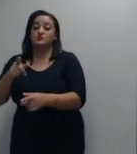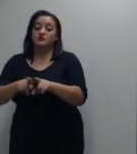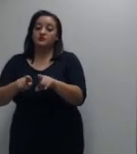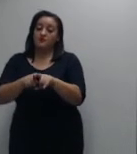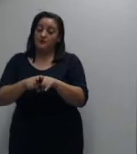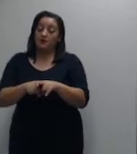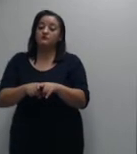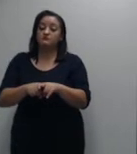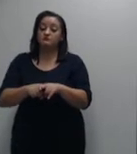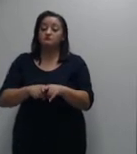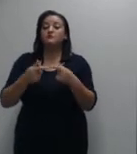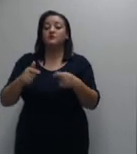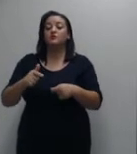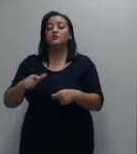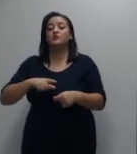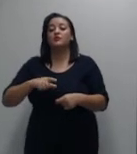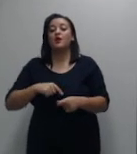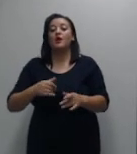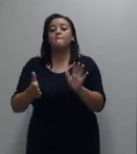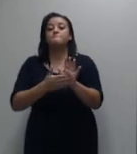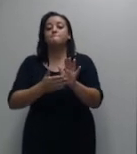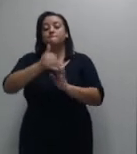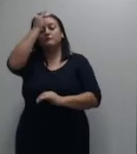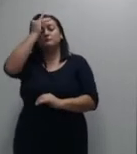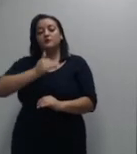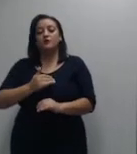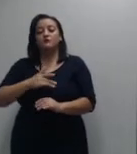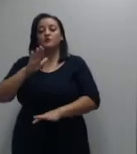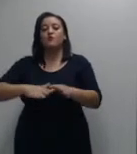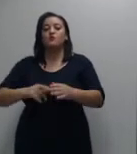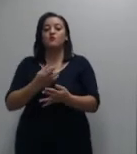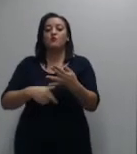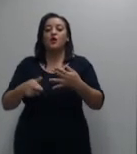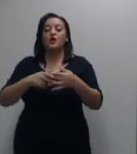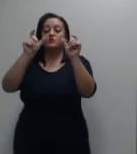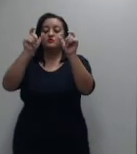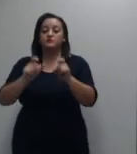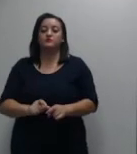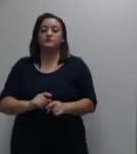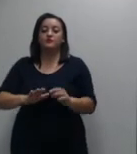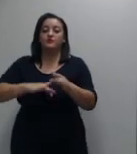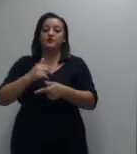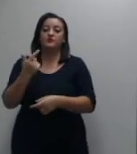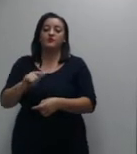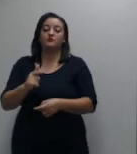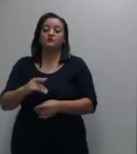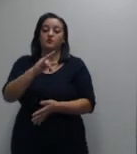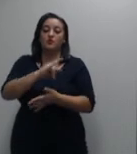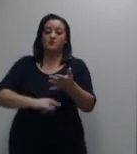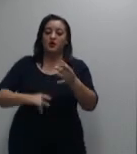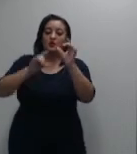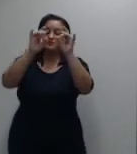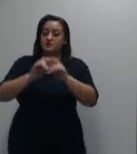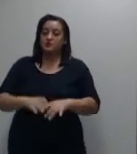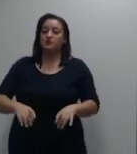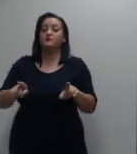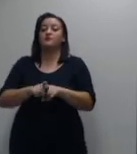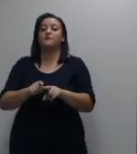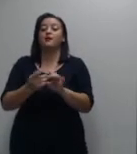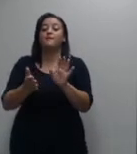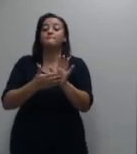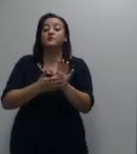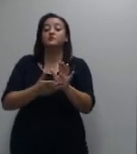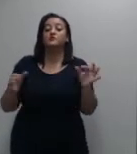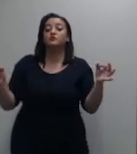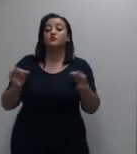sem que lhe tenha sido comprovado e ter console os transportes ainda que não haja no começo explicando o